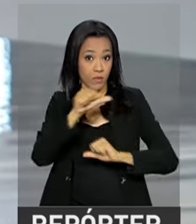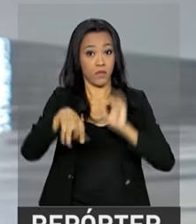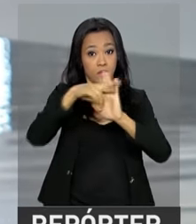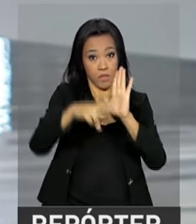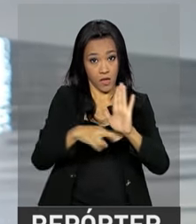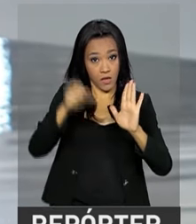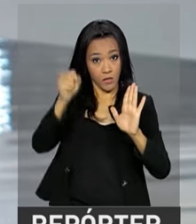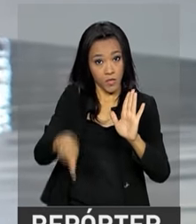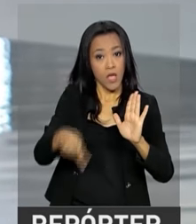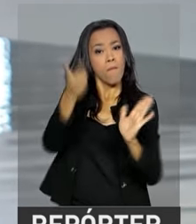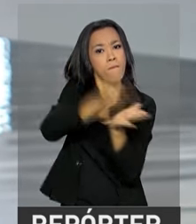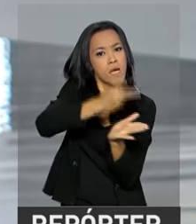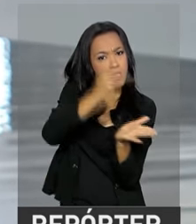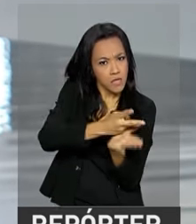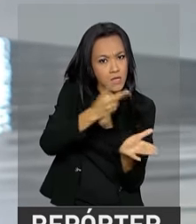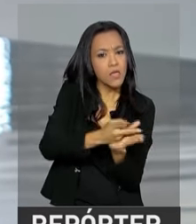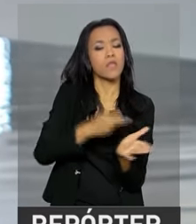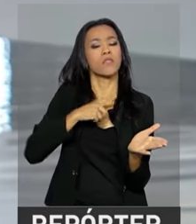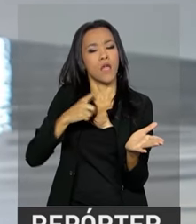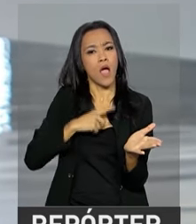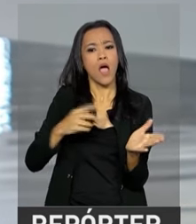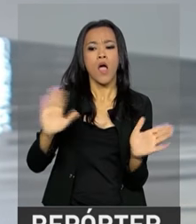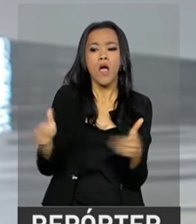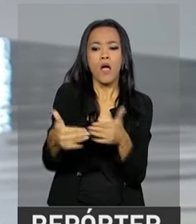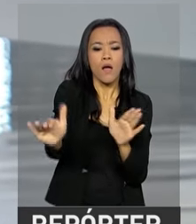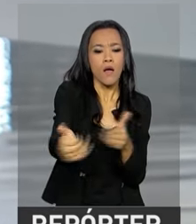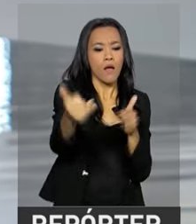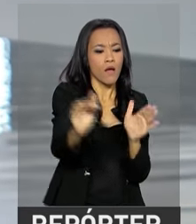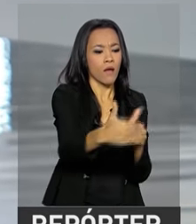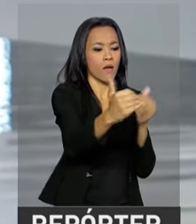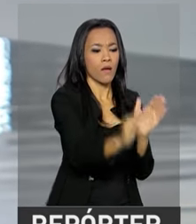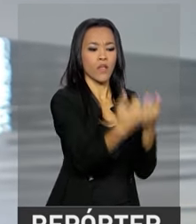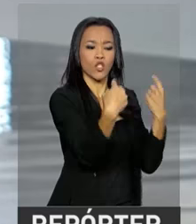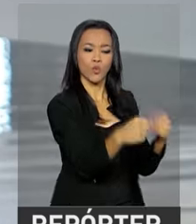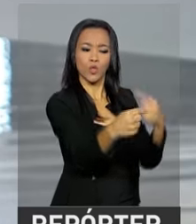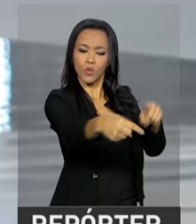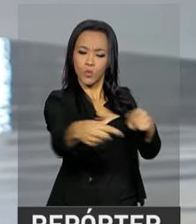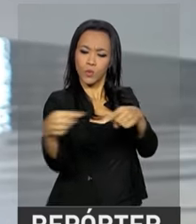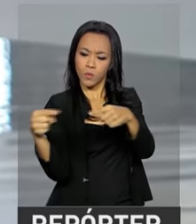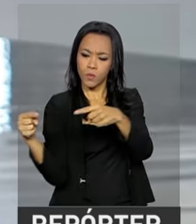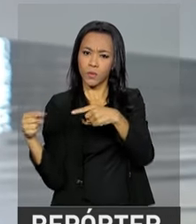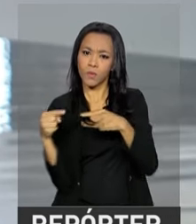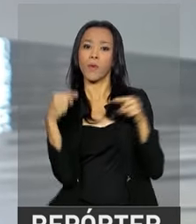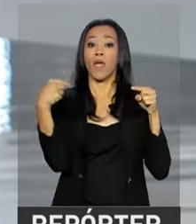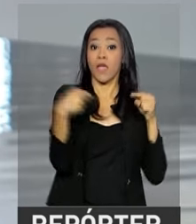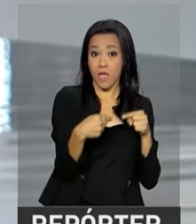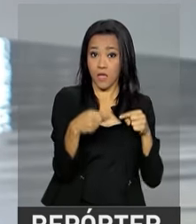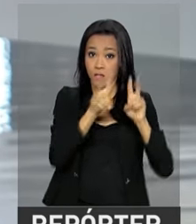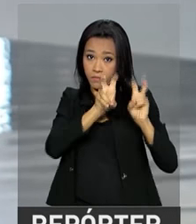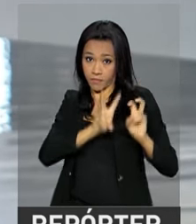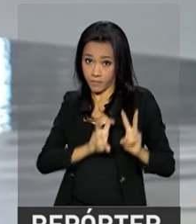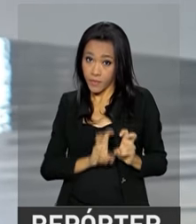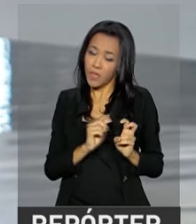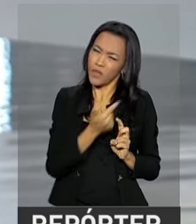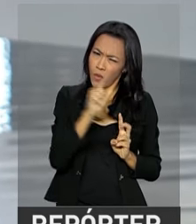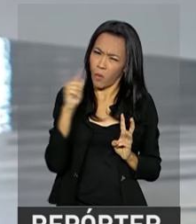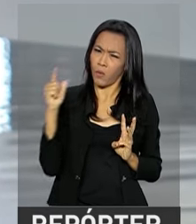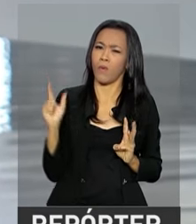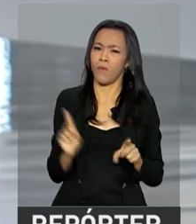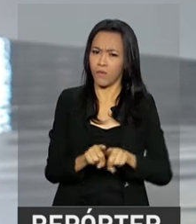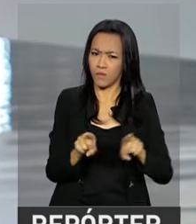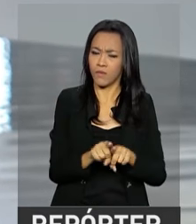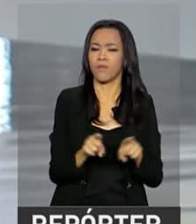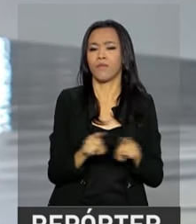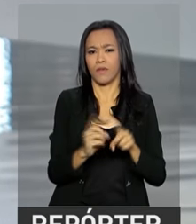mantida ele disse que está discutindo com as bancadas e se esses e outros pontos os ajustes e outros pontos